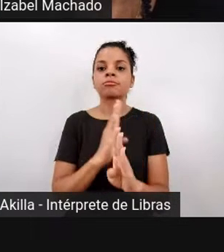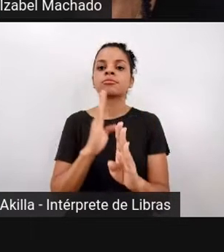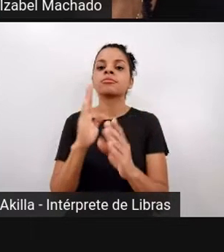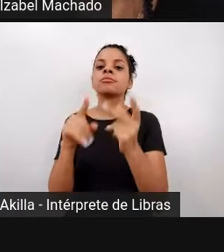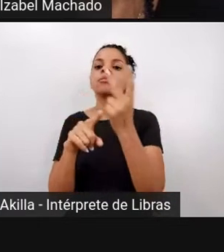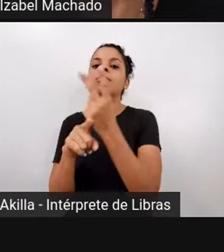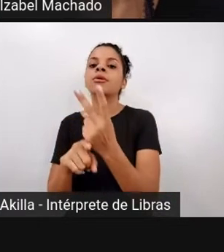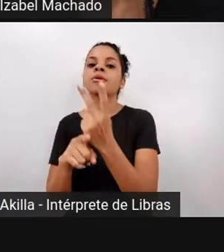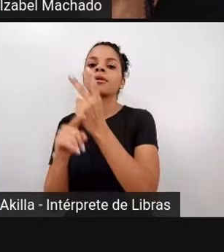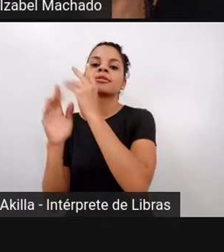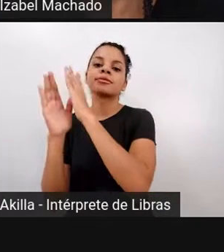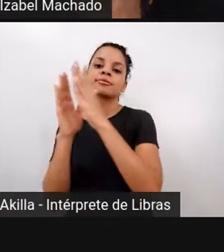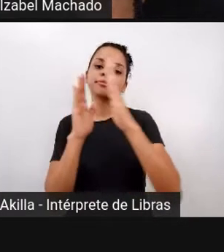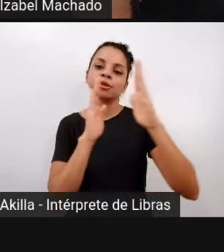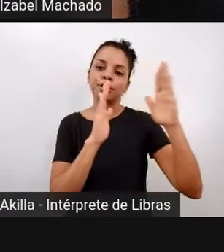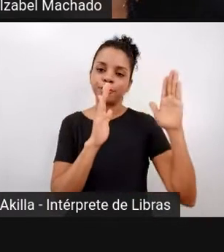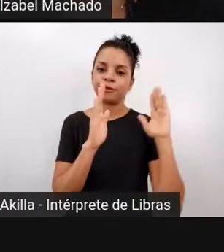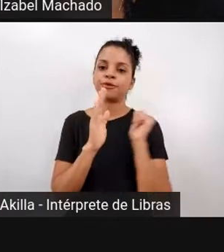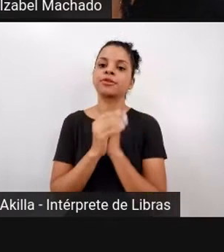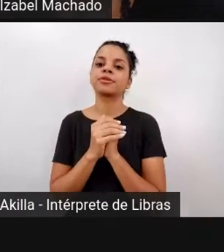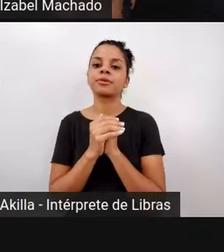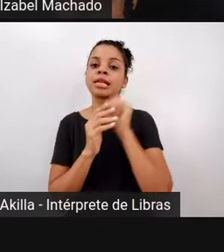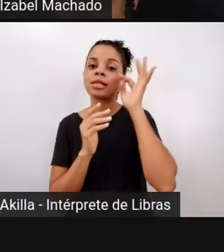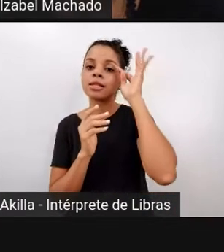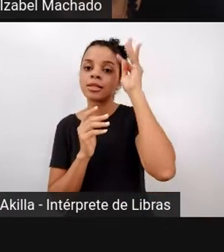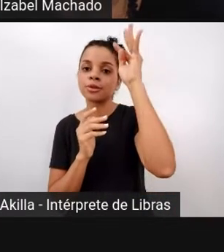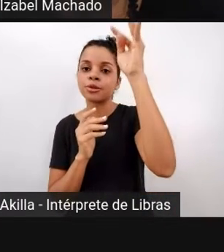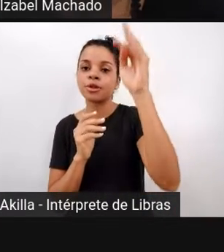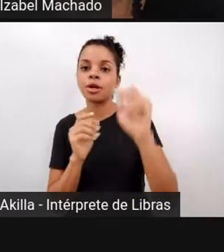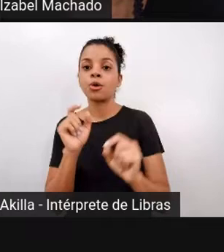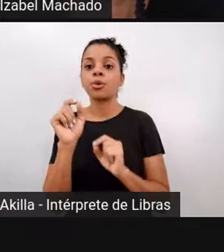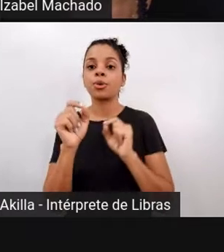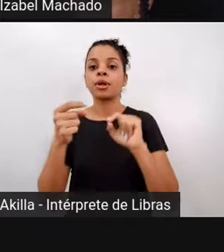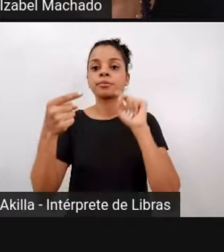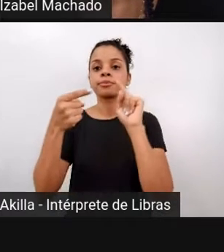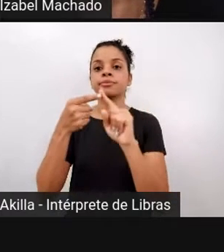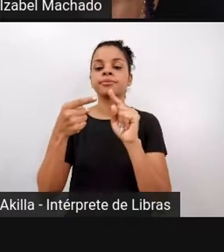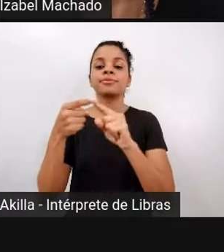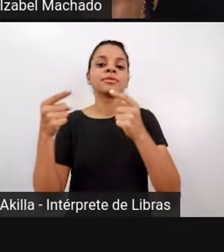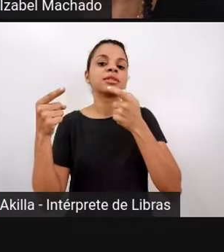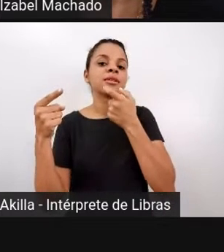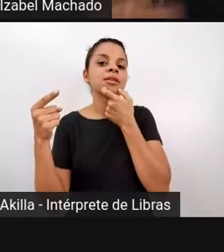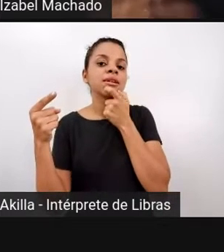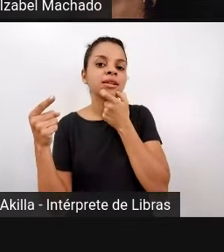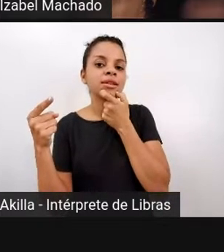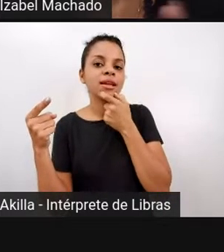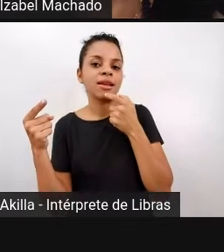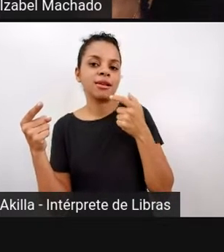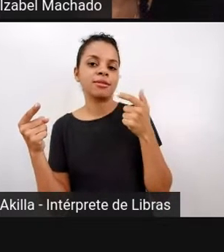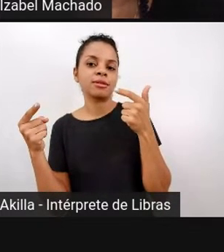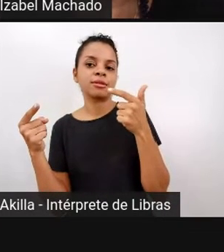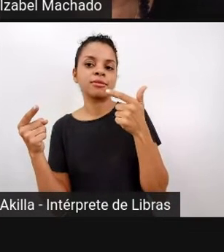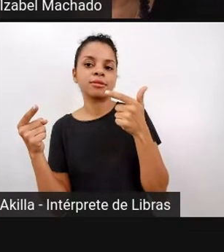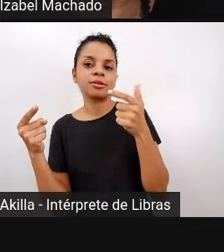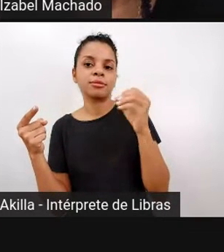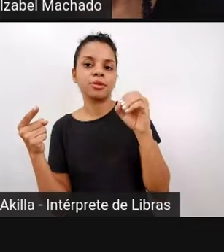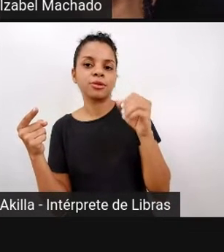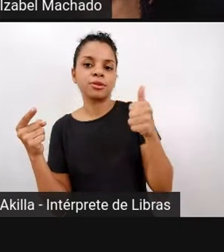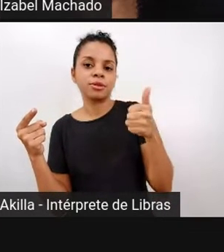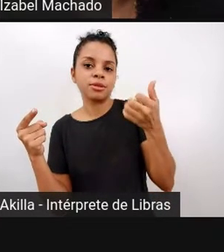referenciais teóricos, né? Foi o processo de Brexit do Reino Unido, né, em 2016, que durou até